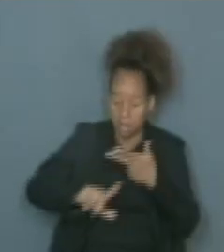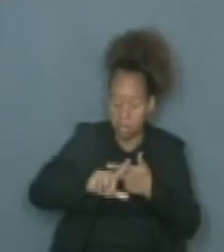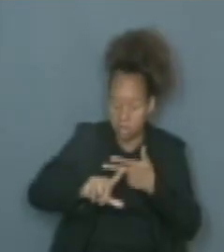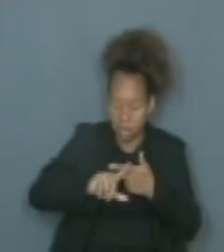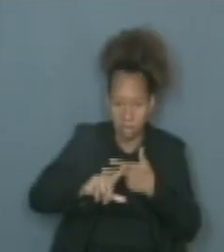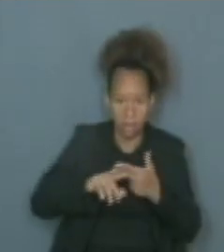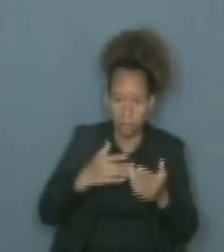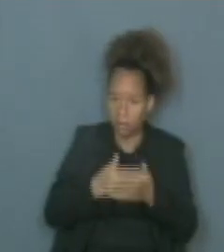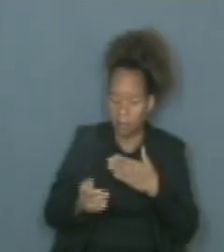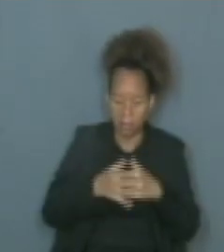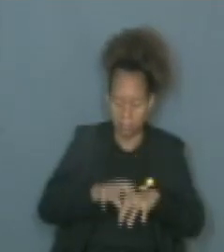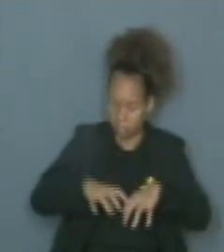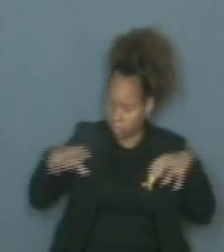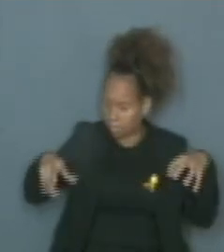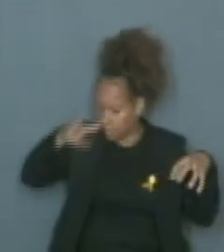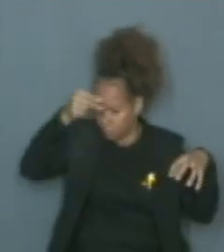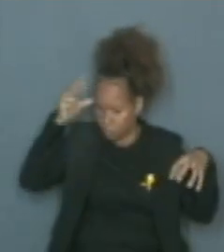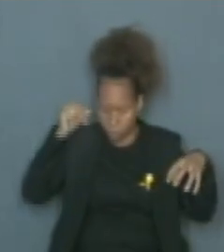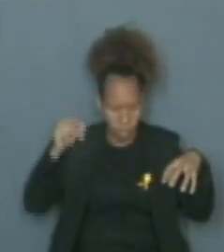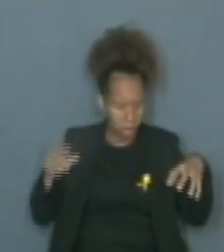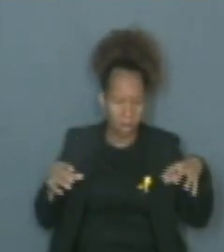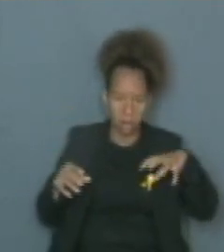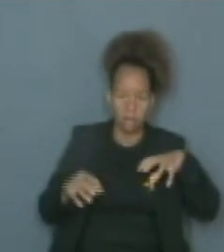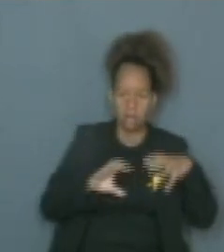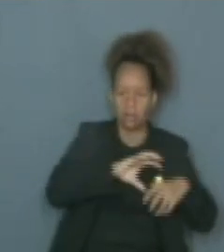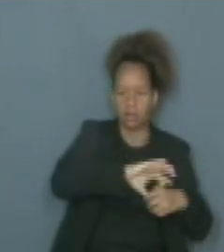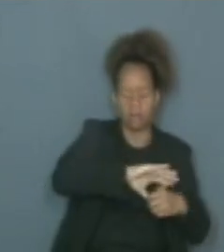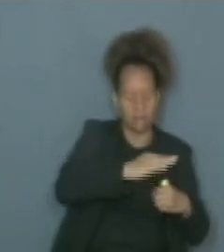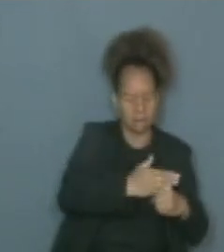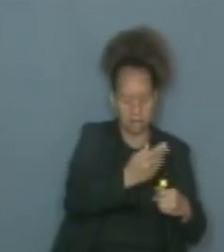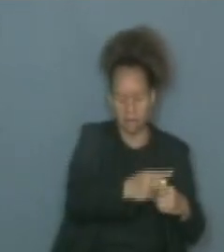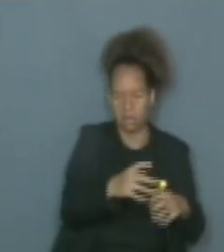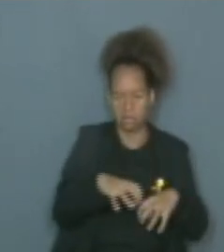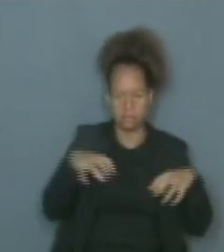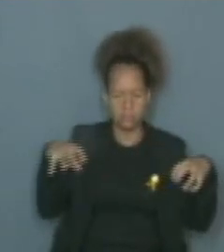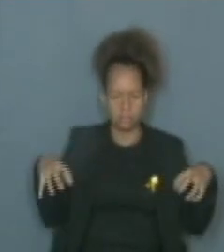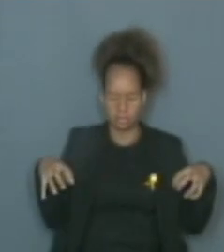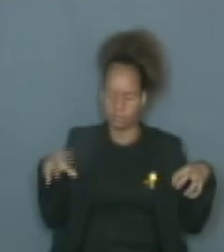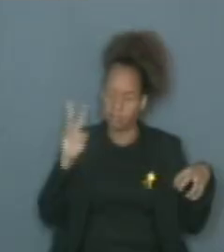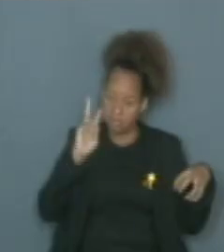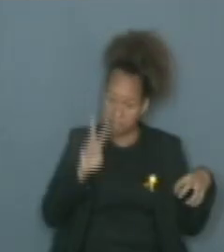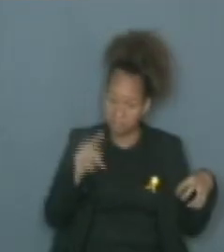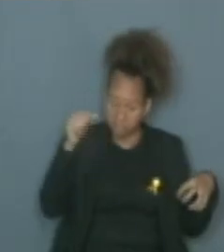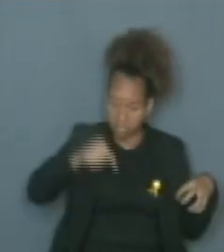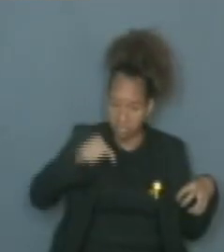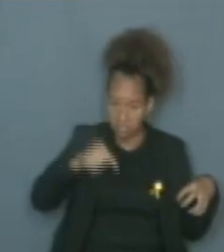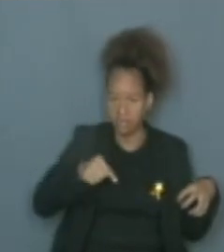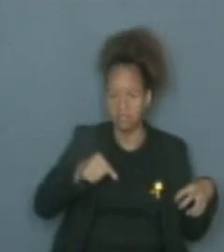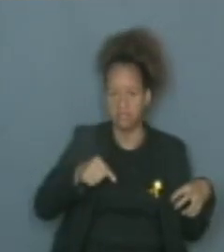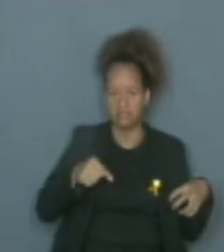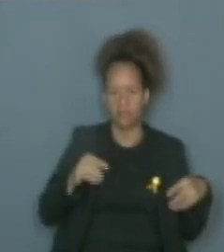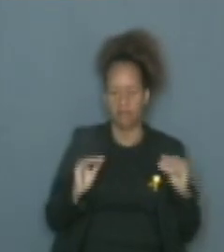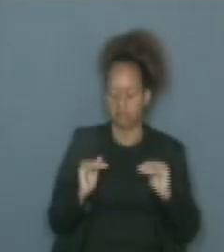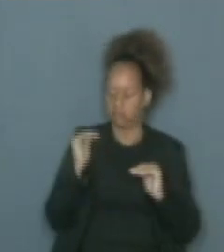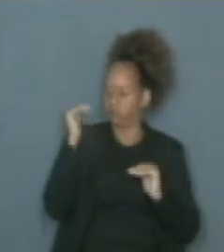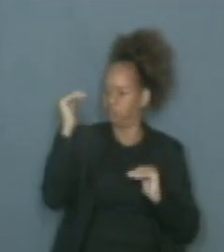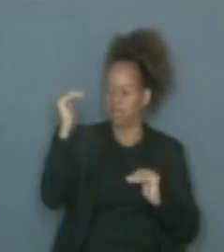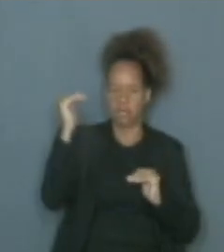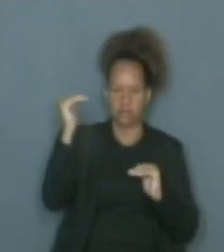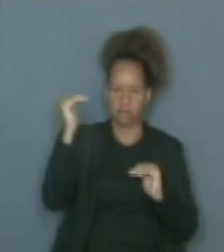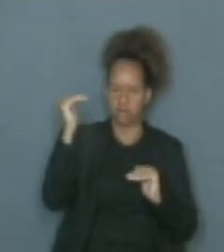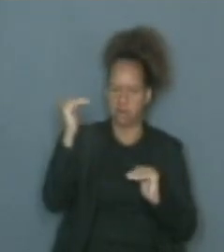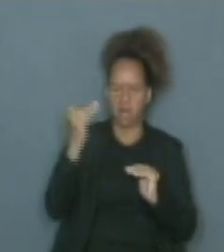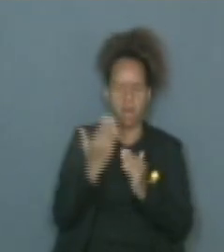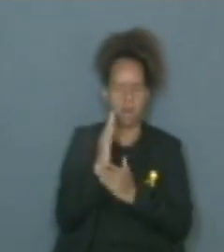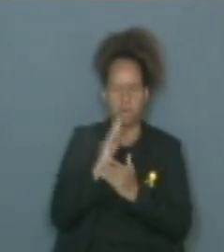poder independente. O que a gente vê aqui é um privilégio que é atribuído a